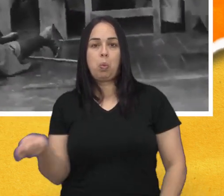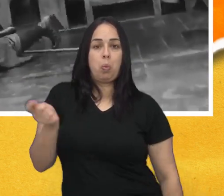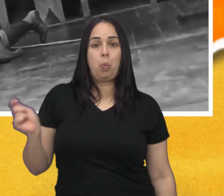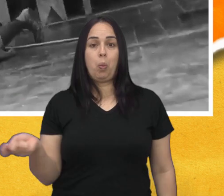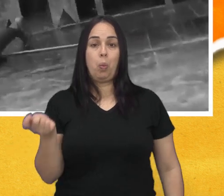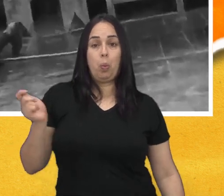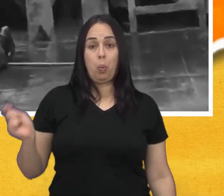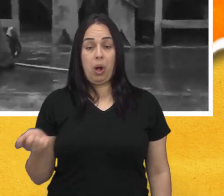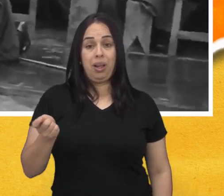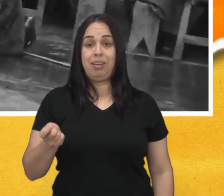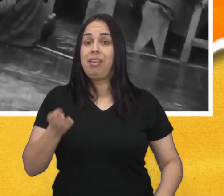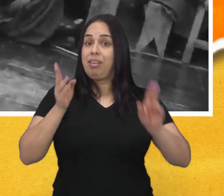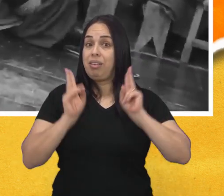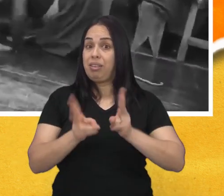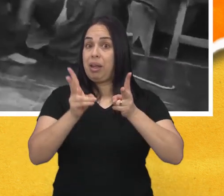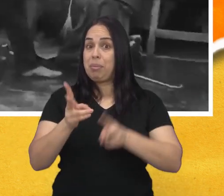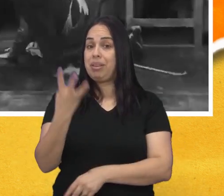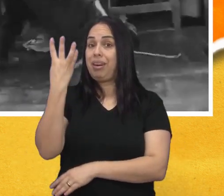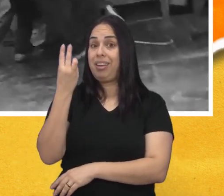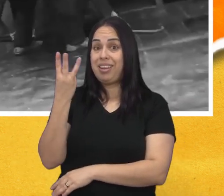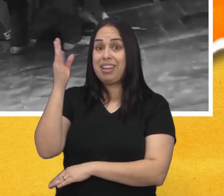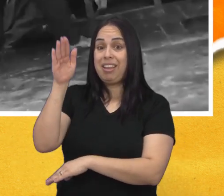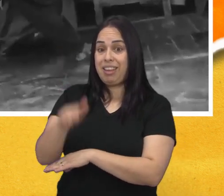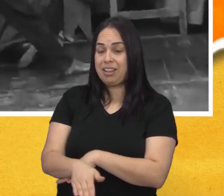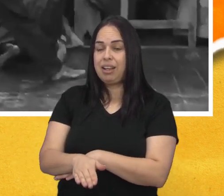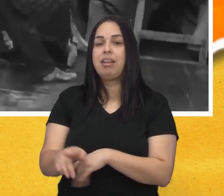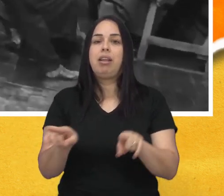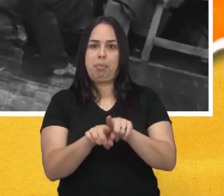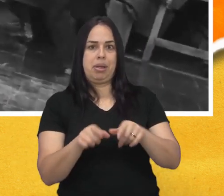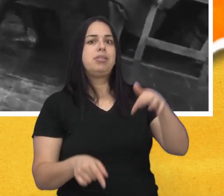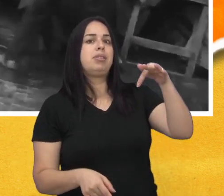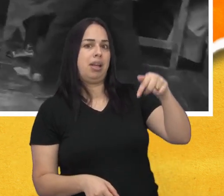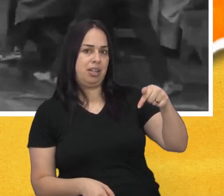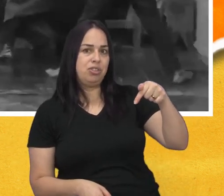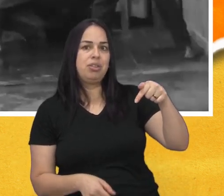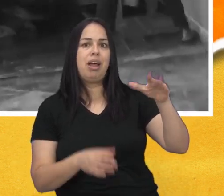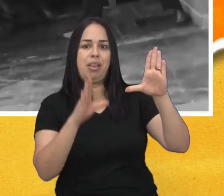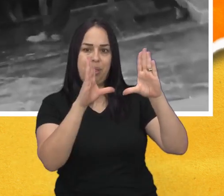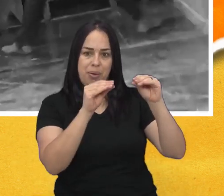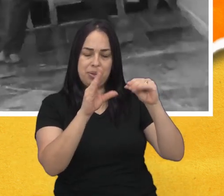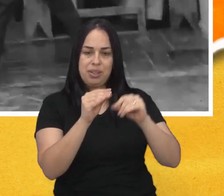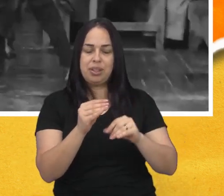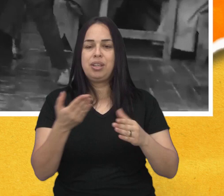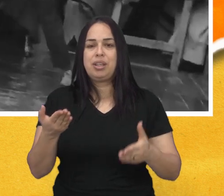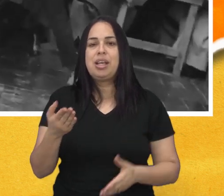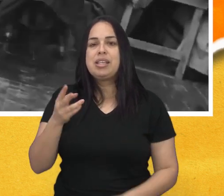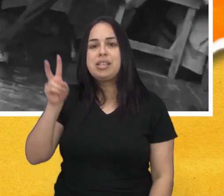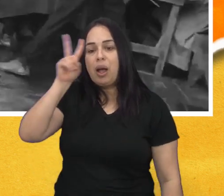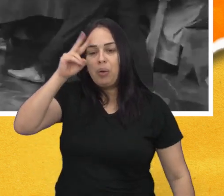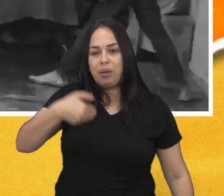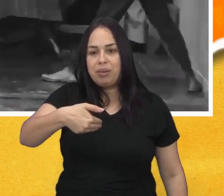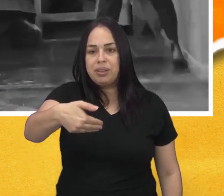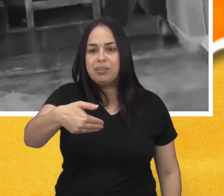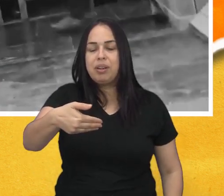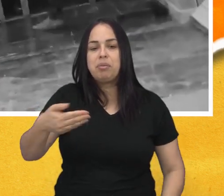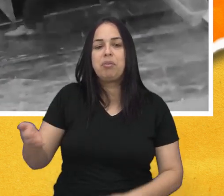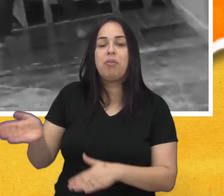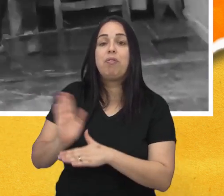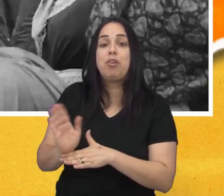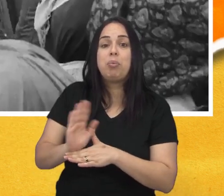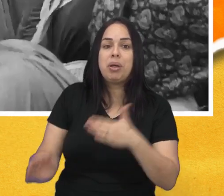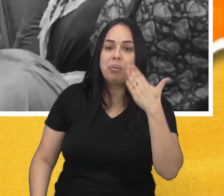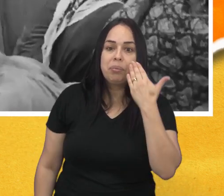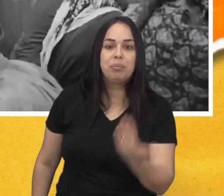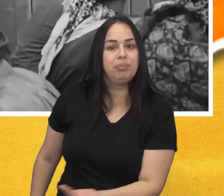Chaplin. As sessões serão sempre às 3 da tarde e às 7 da noite. Neste dia 8, será a vez do filme O